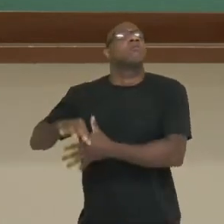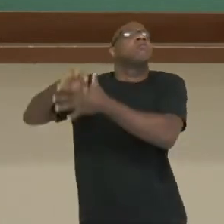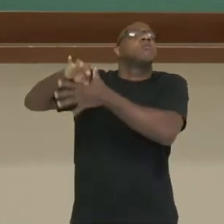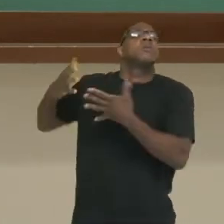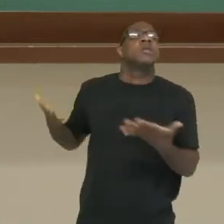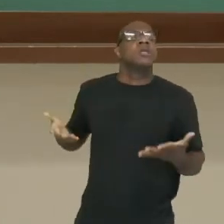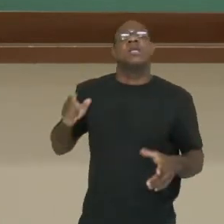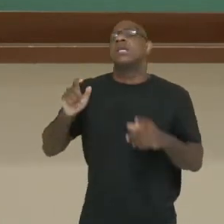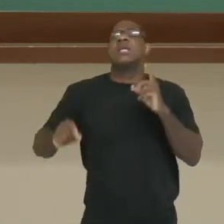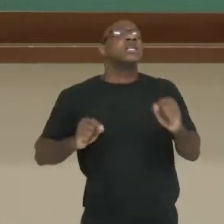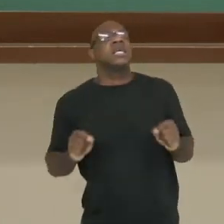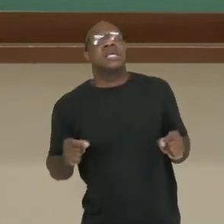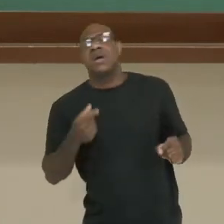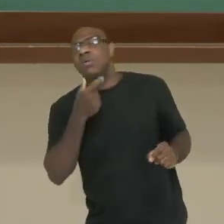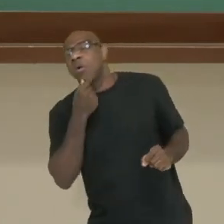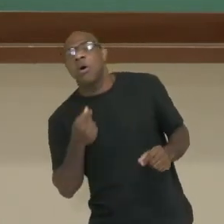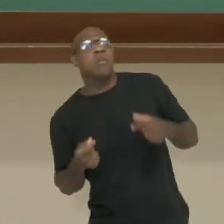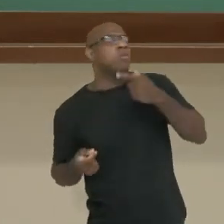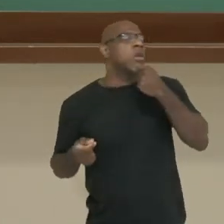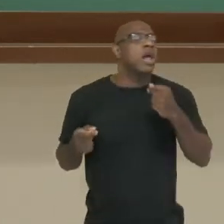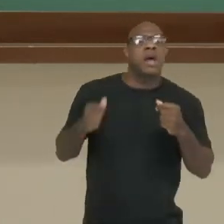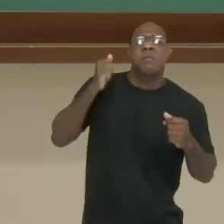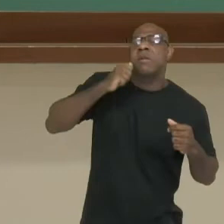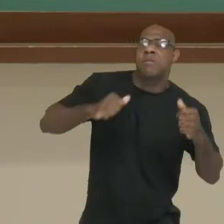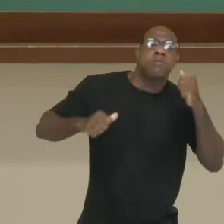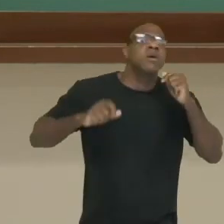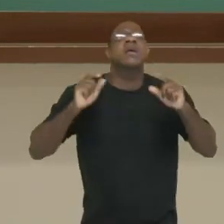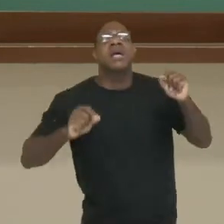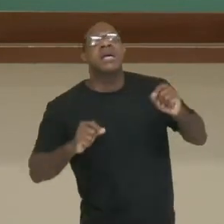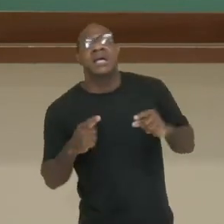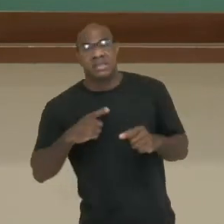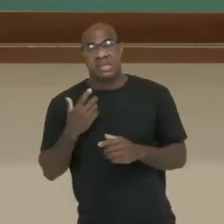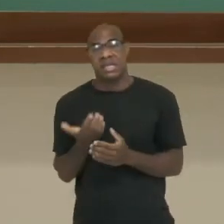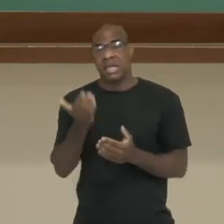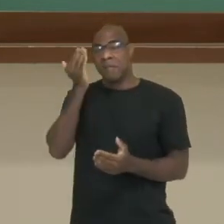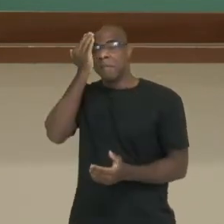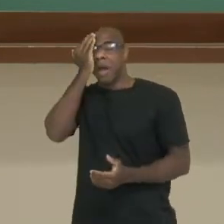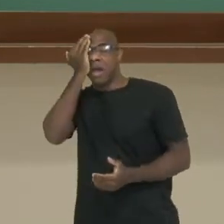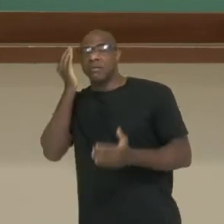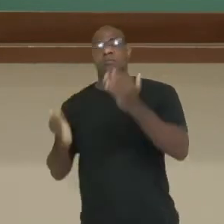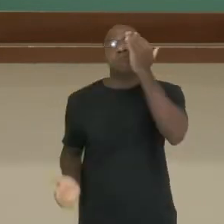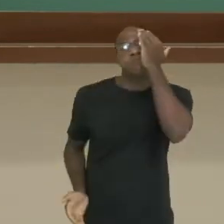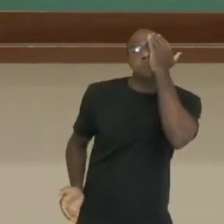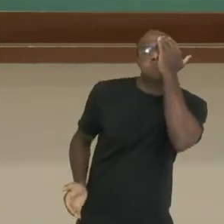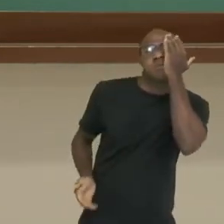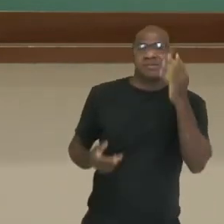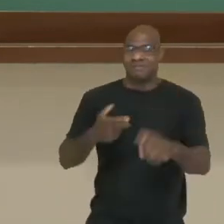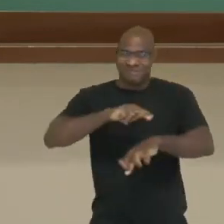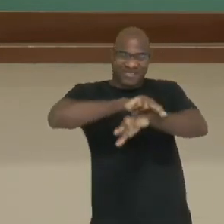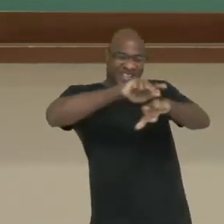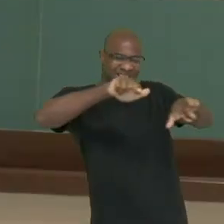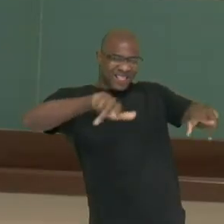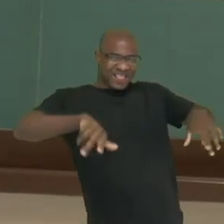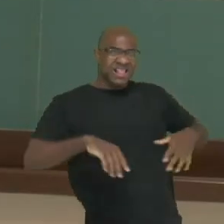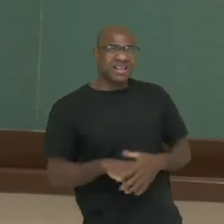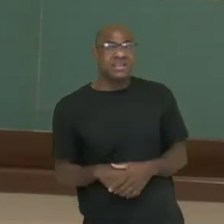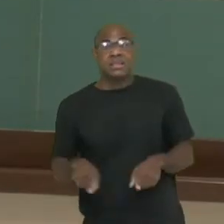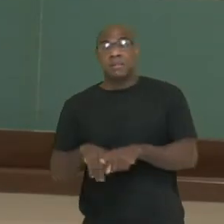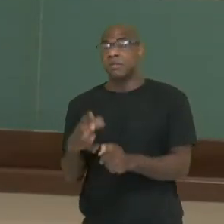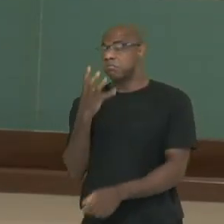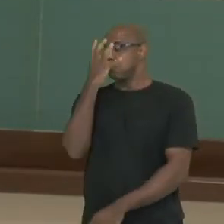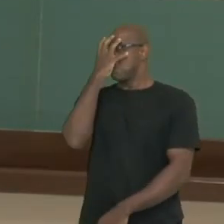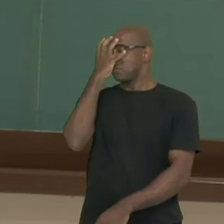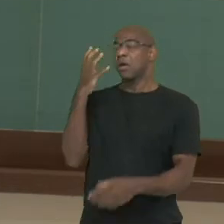todos têm as suas características no figurino, na máscara, e improvisado, né, eles seguiam um roteiro, e a partir daquele